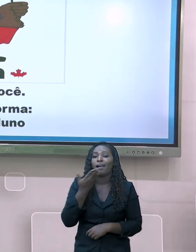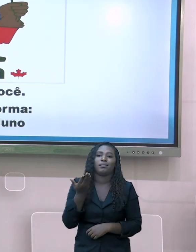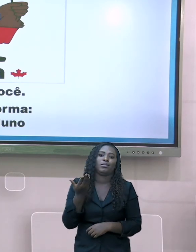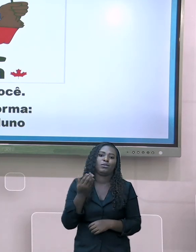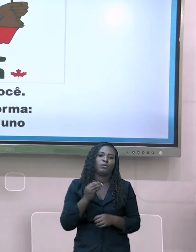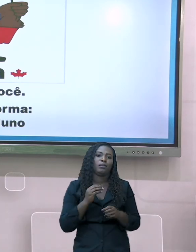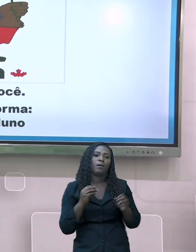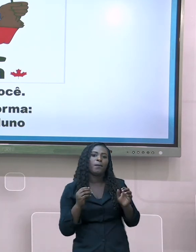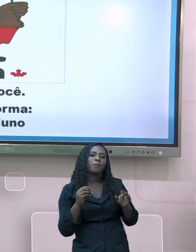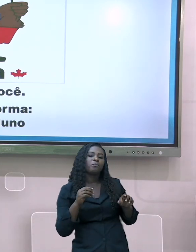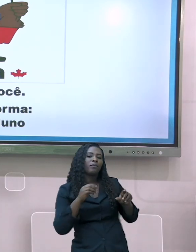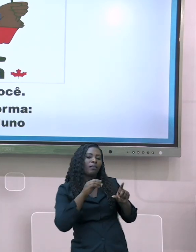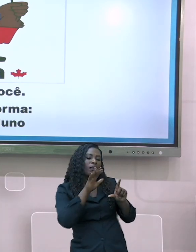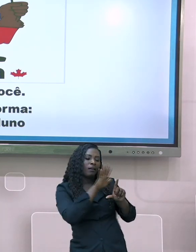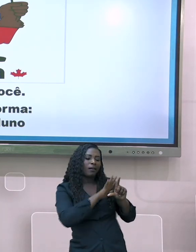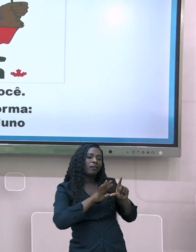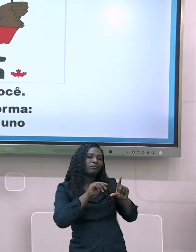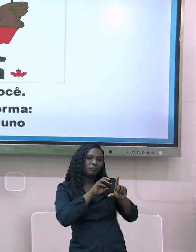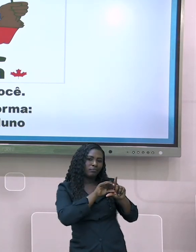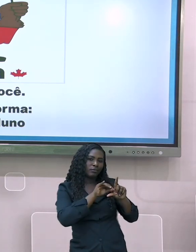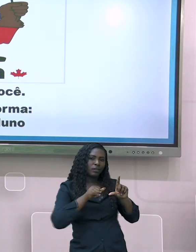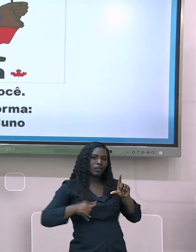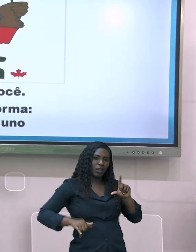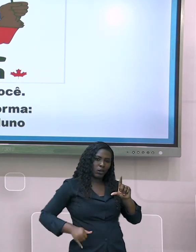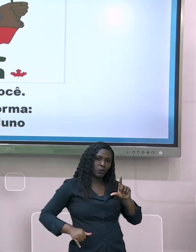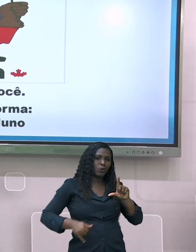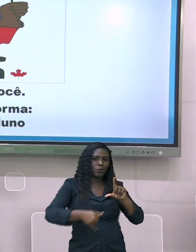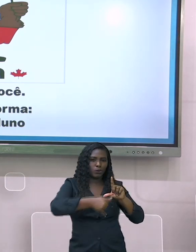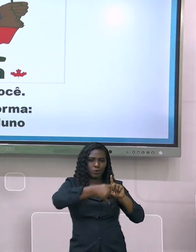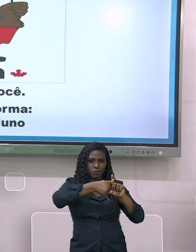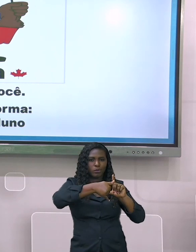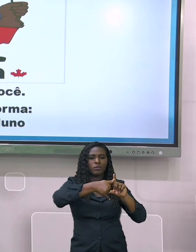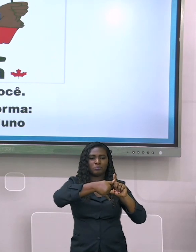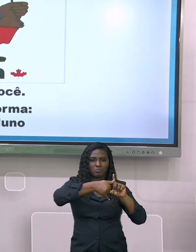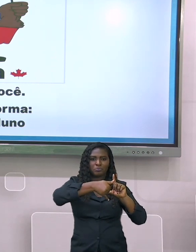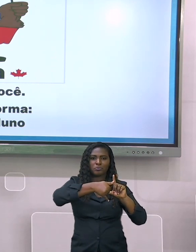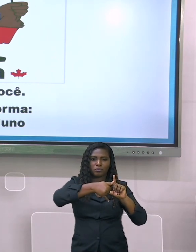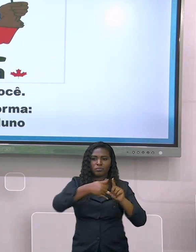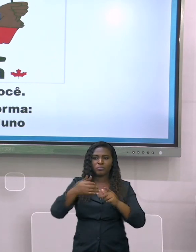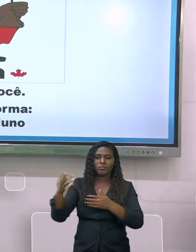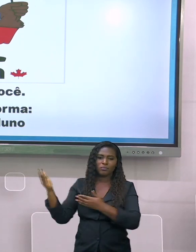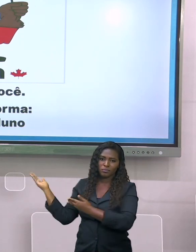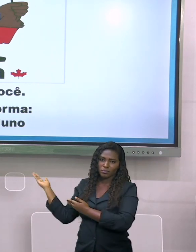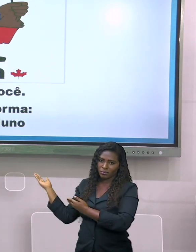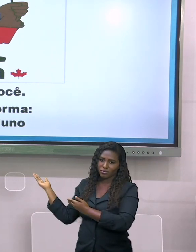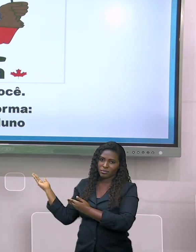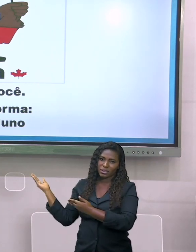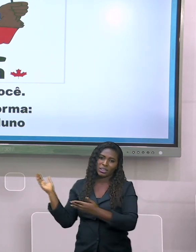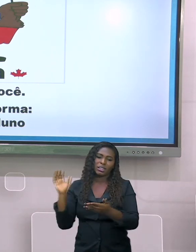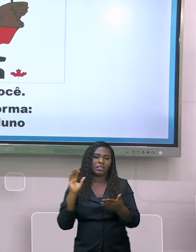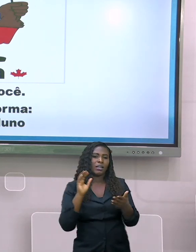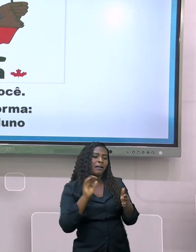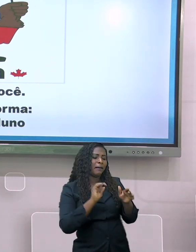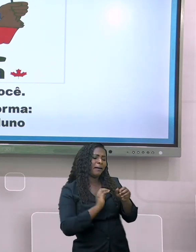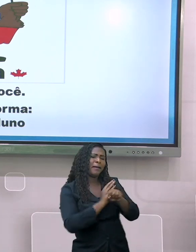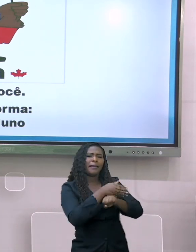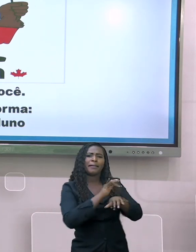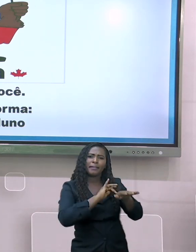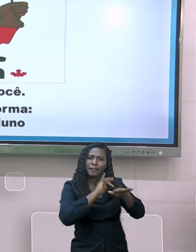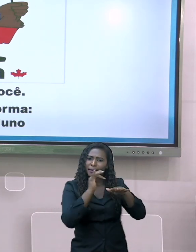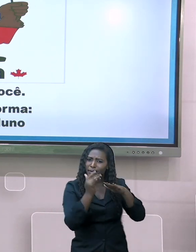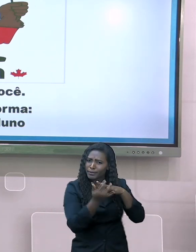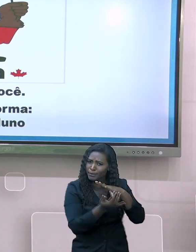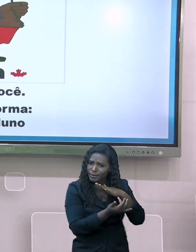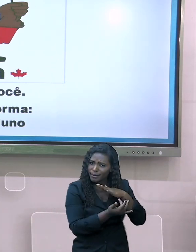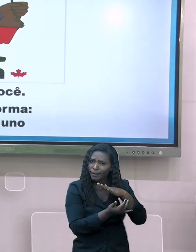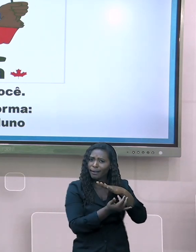você apontar a câmera do seu celular para a imagem que aparece no canto da tela. Acesse também as nossas